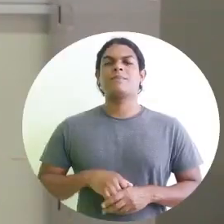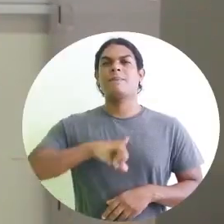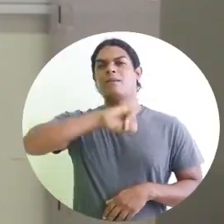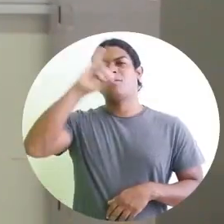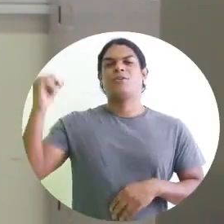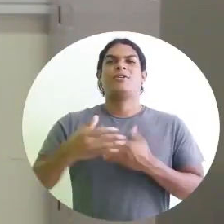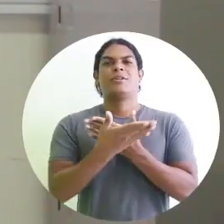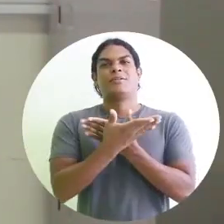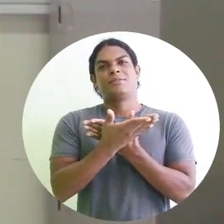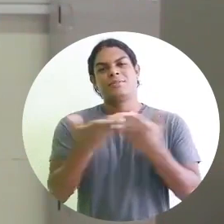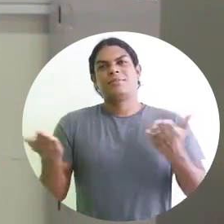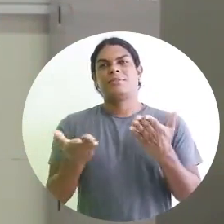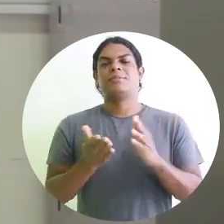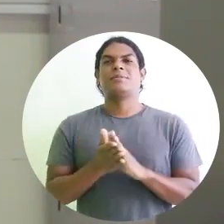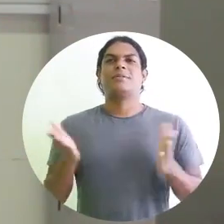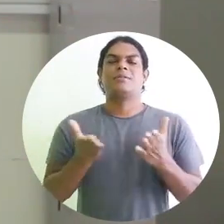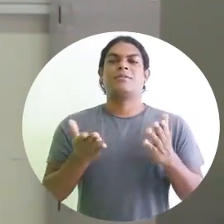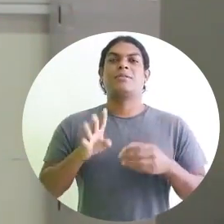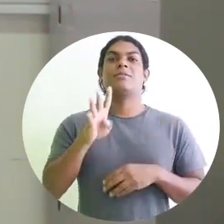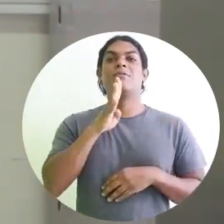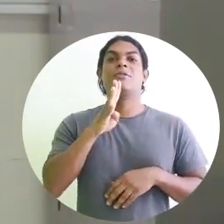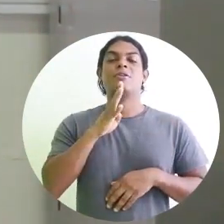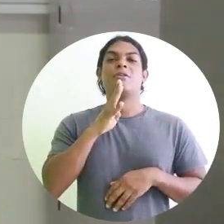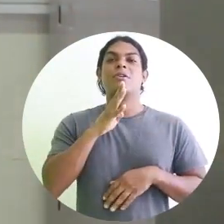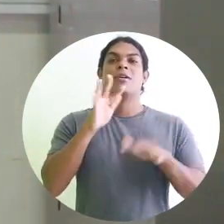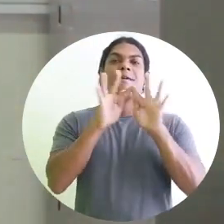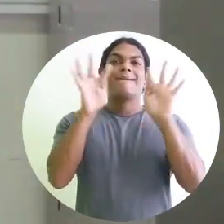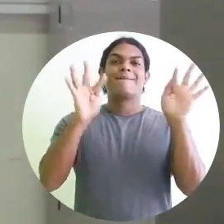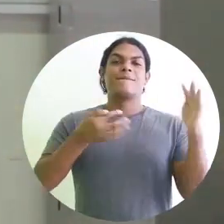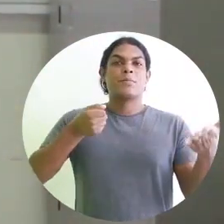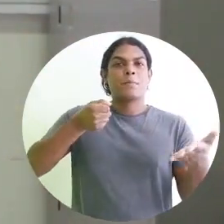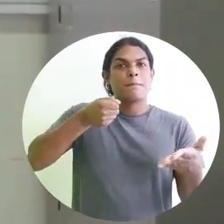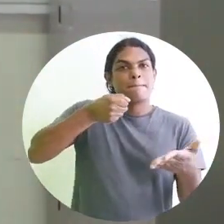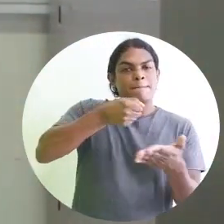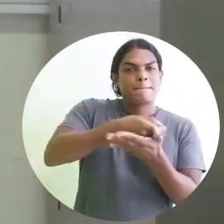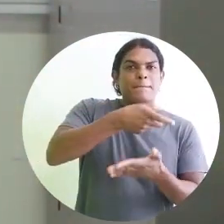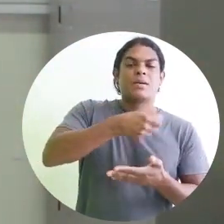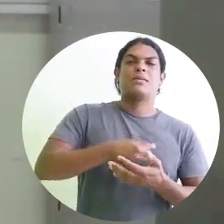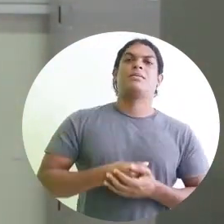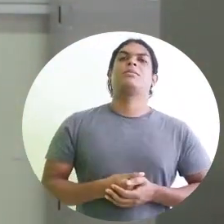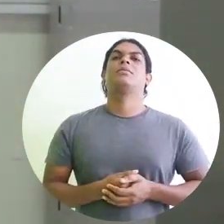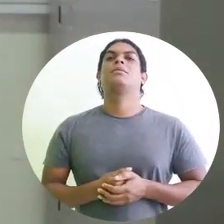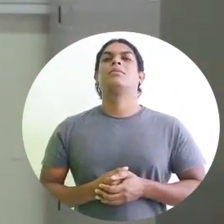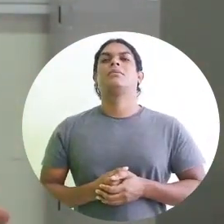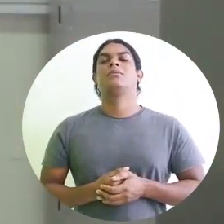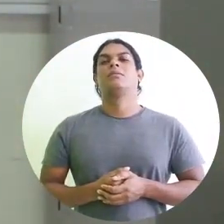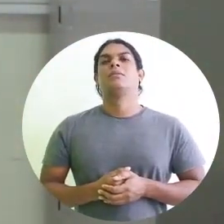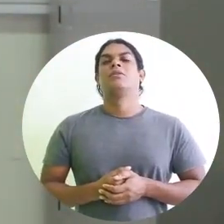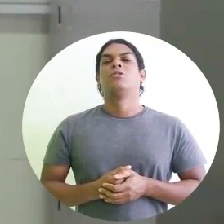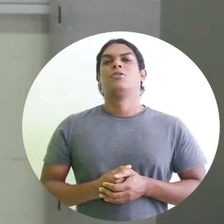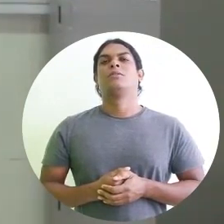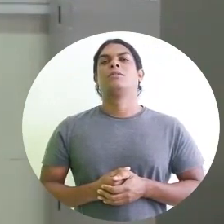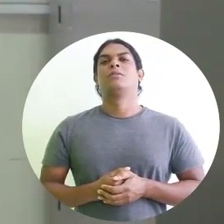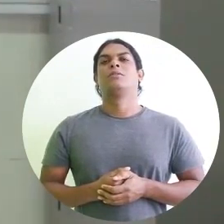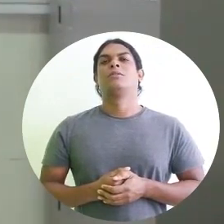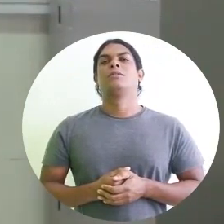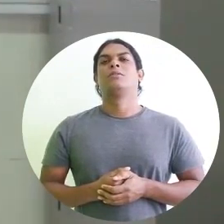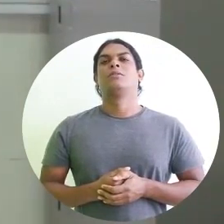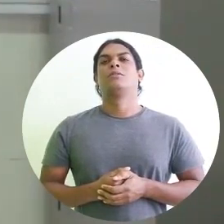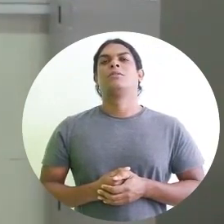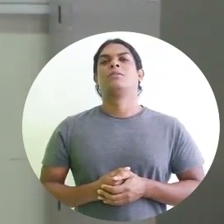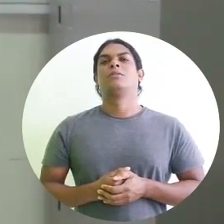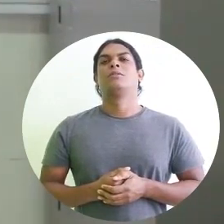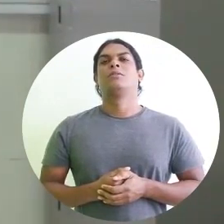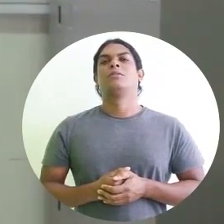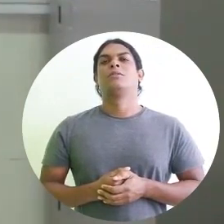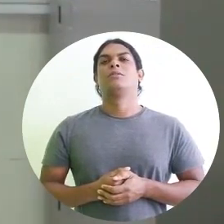Olá pessoal, vamos agora conhecer as formas de pagamento, ou seja, as modalidades de pagamento no comércio internacional.